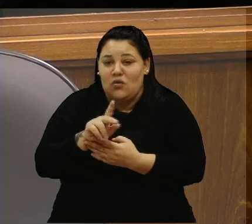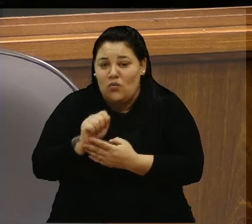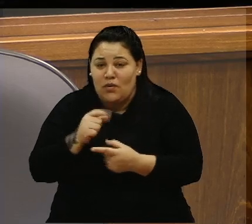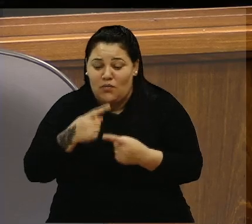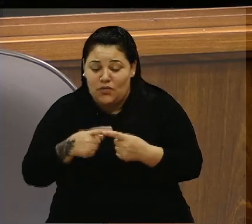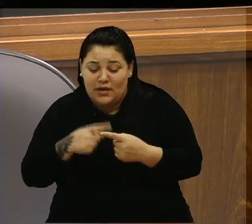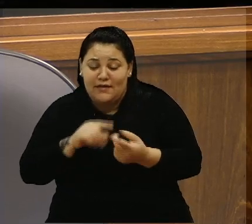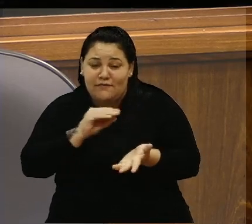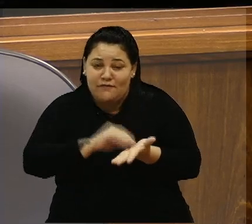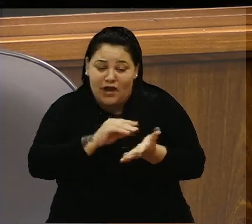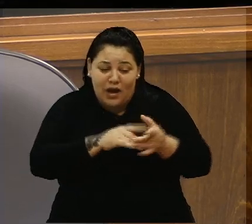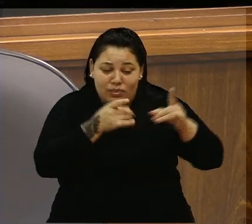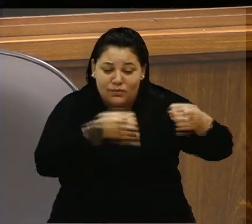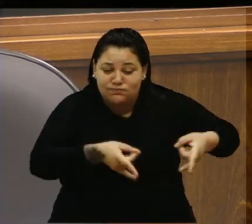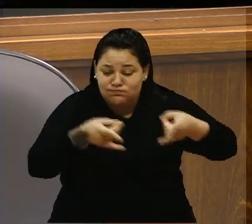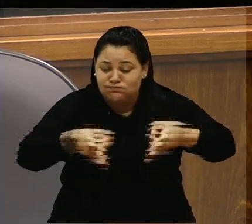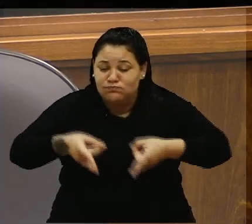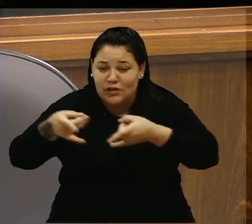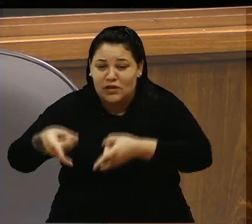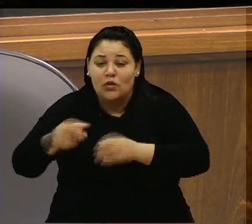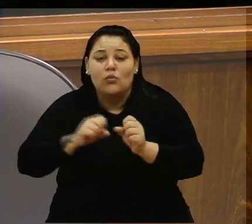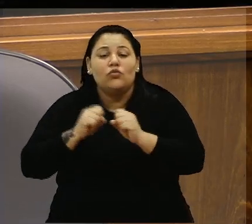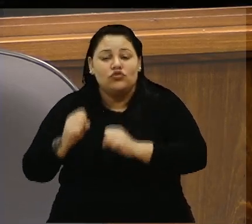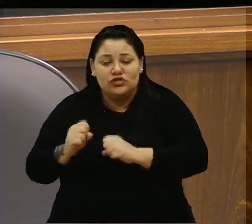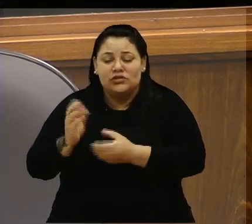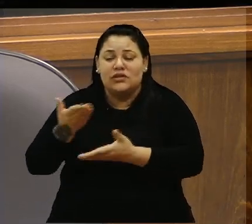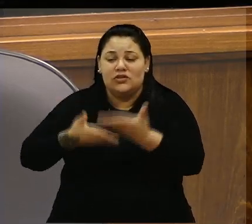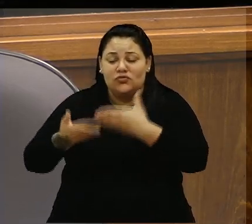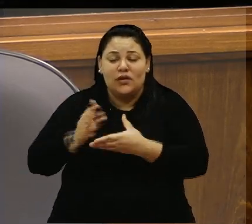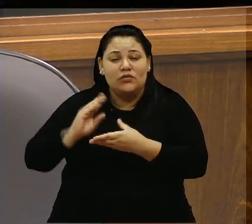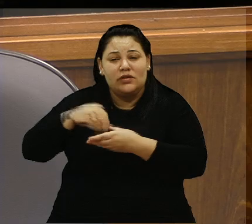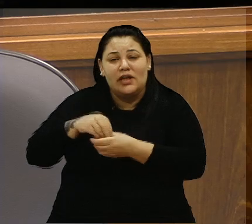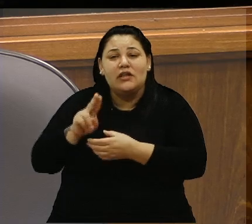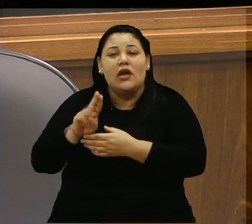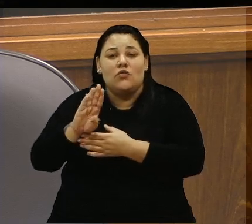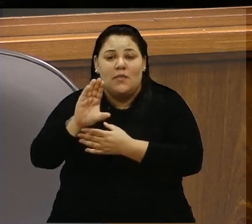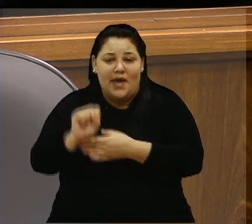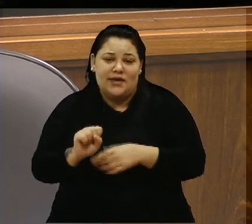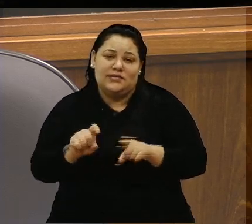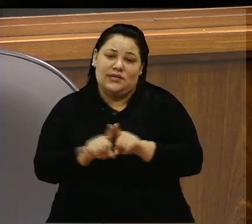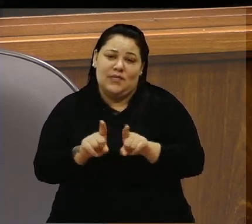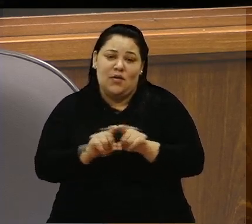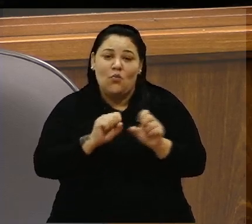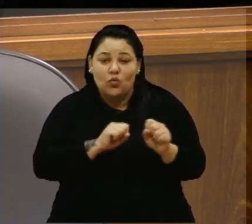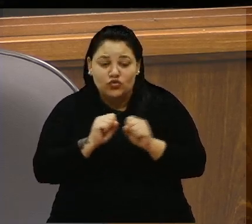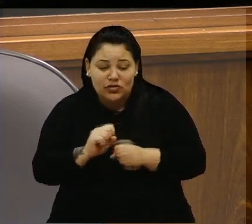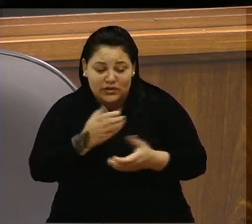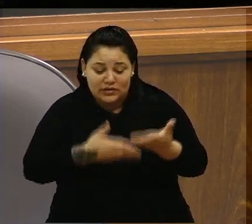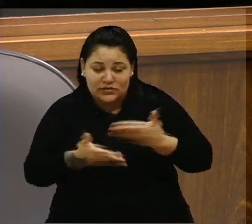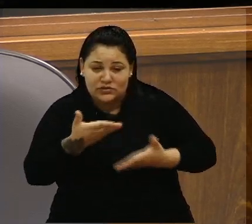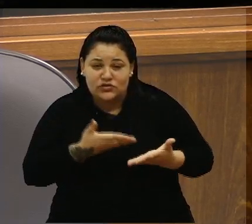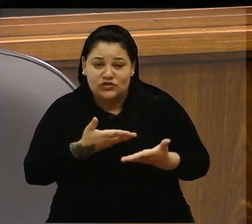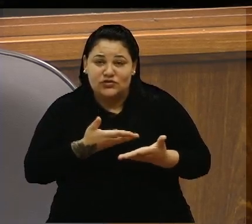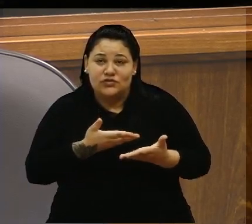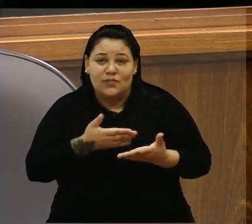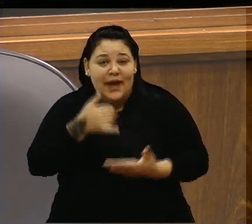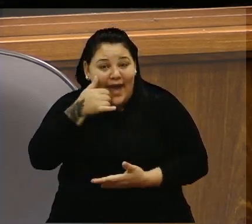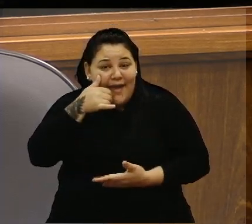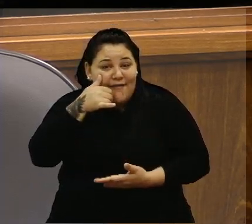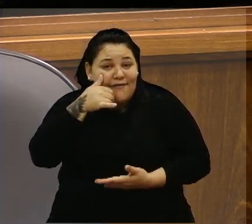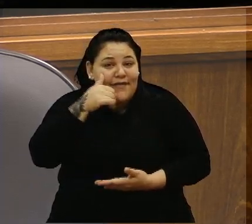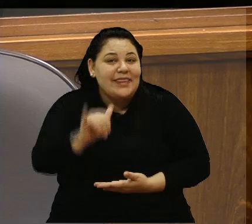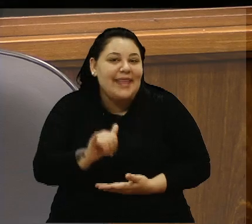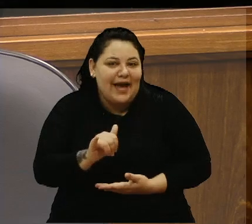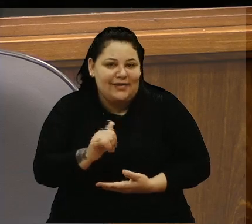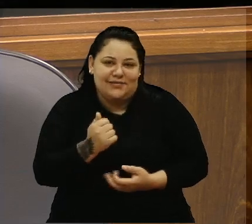leito, poderiam estar sendo atendidas nas nossas UBSs, poderiam estar sendo atendidas de forma preventiva nas